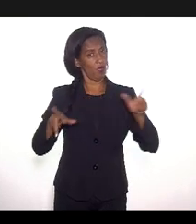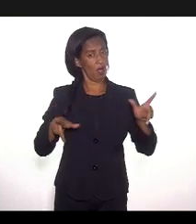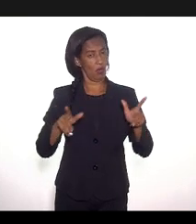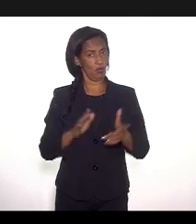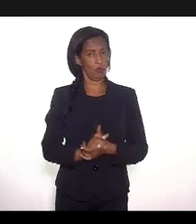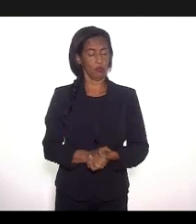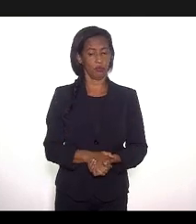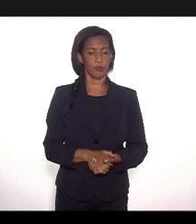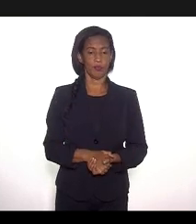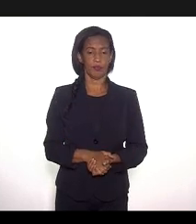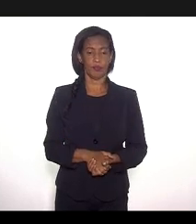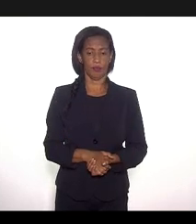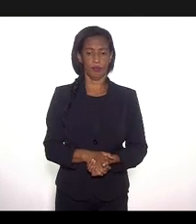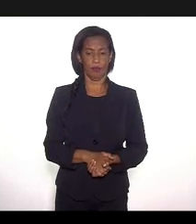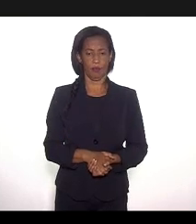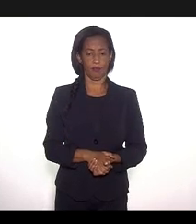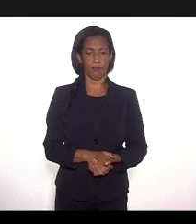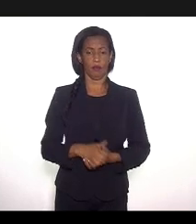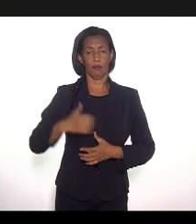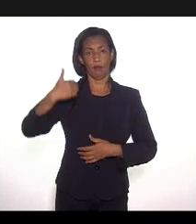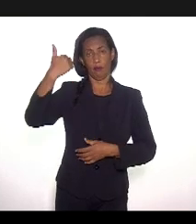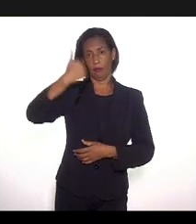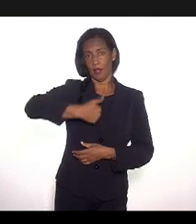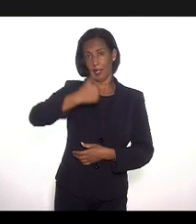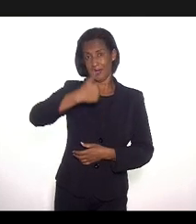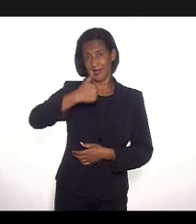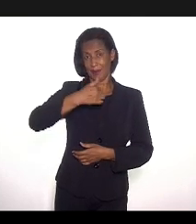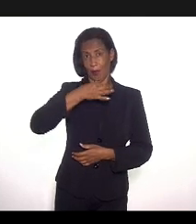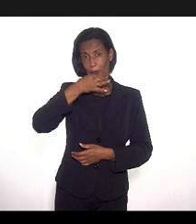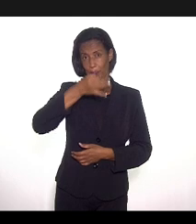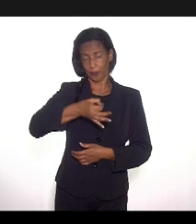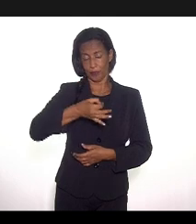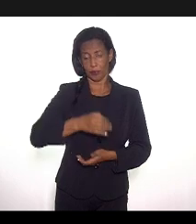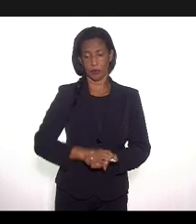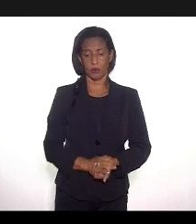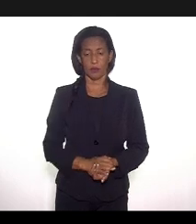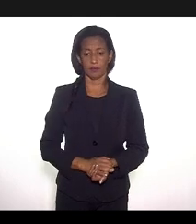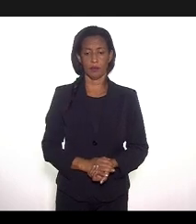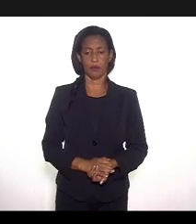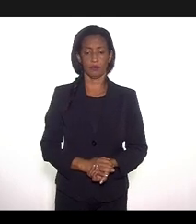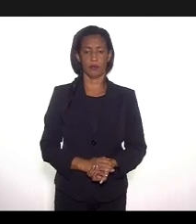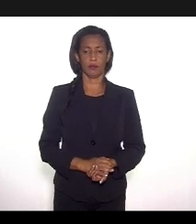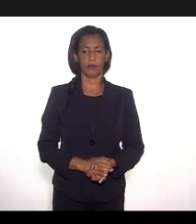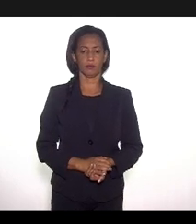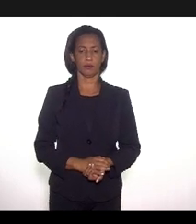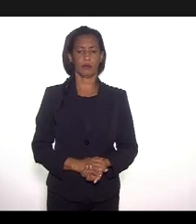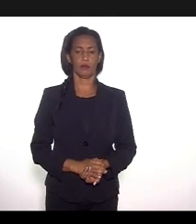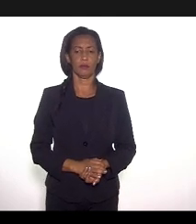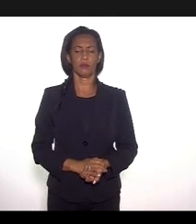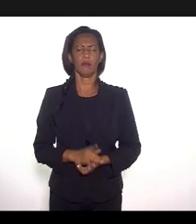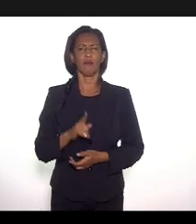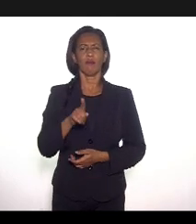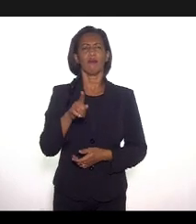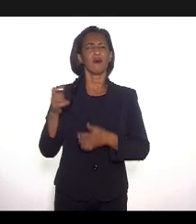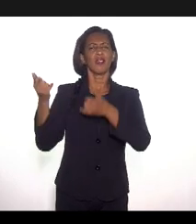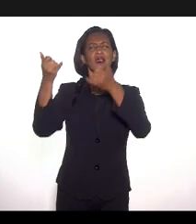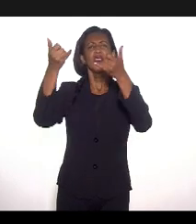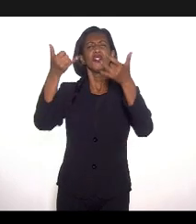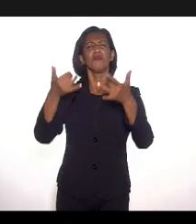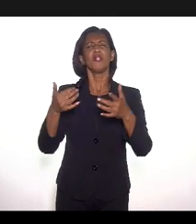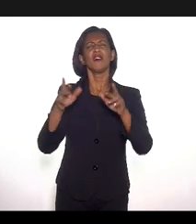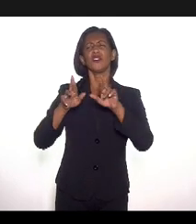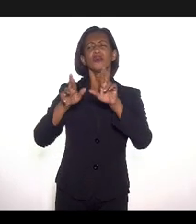né? Então, tem essa primeira questão. Ô Luiz Paulo, explica melhor essa